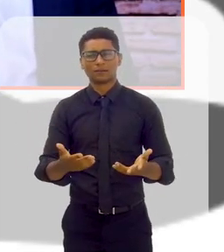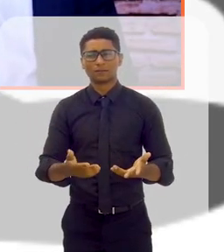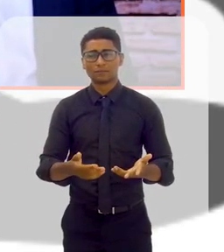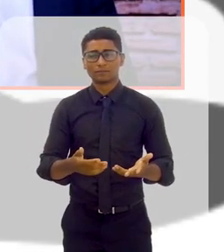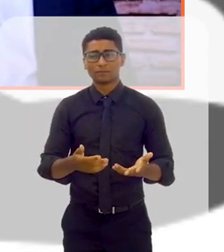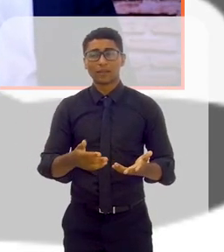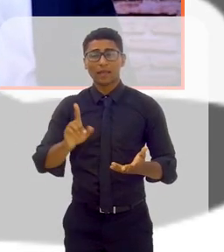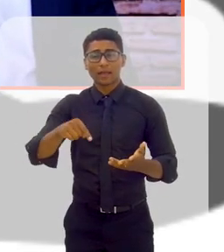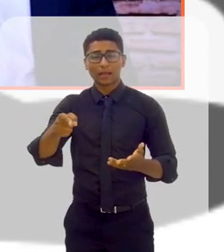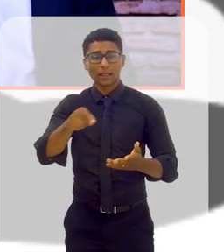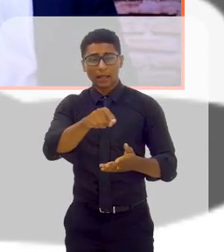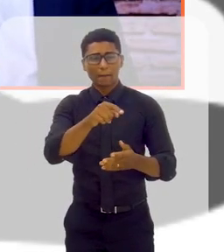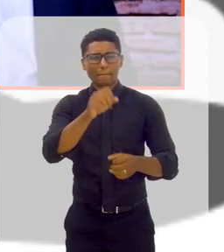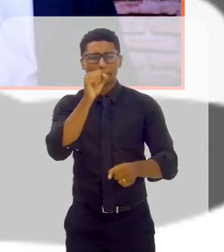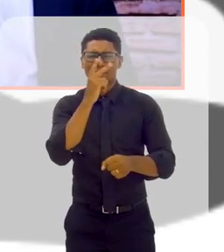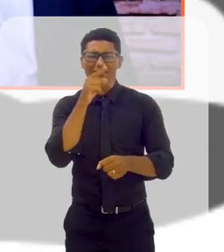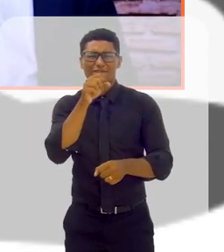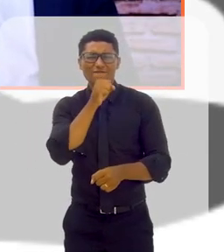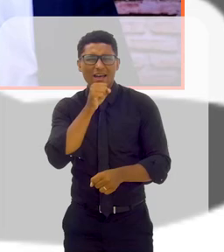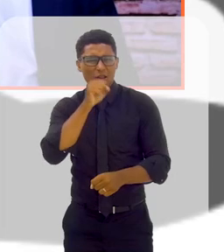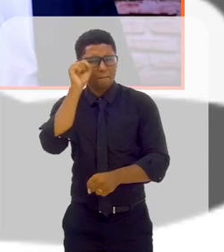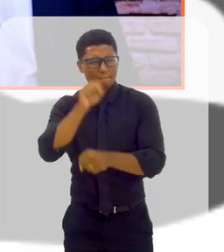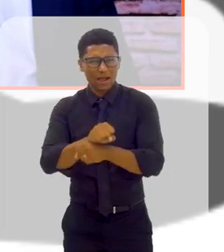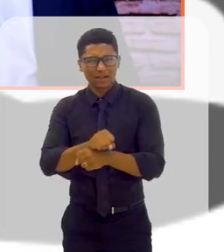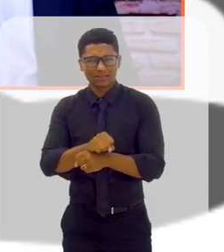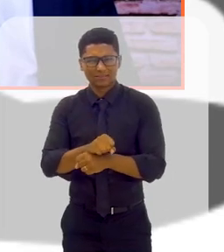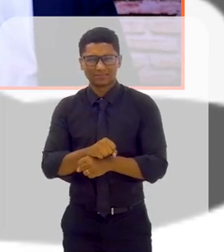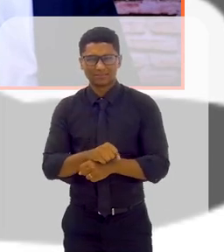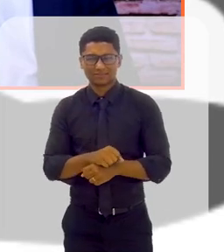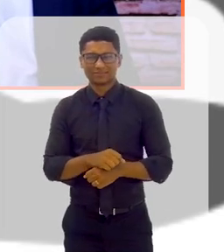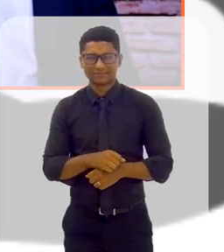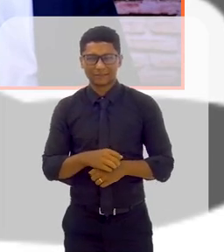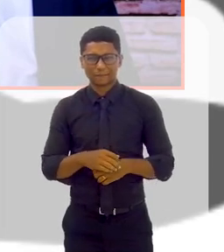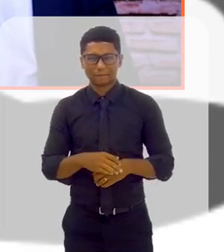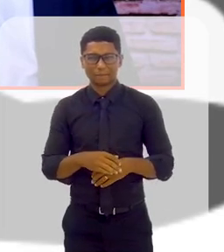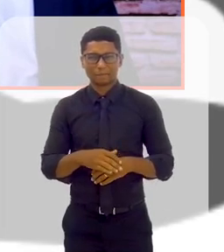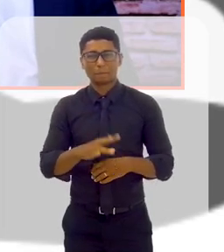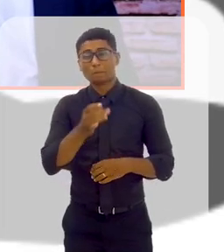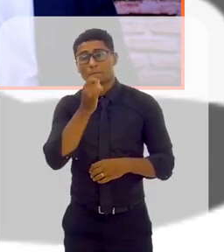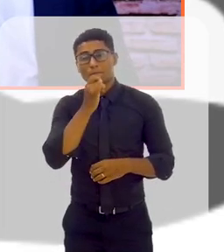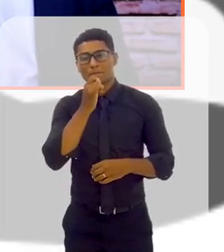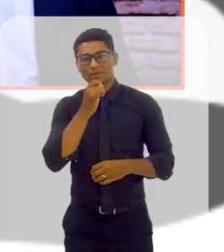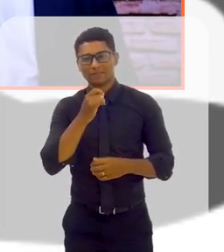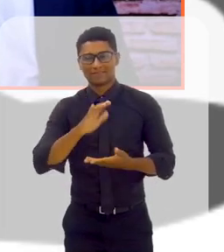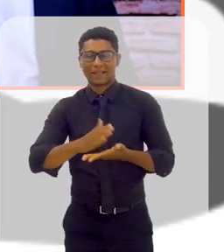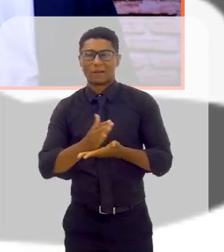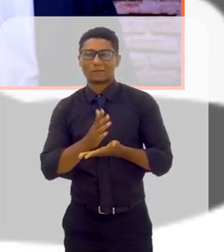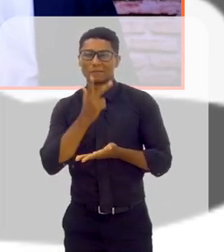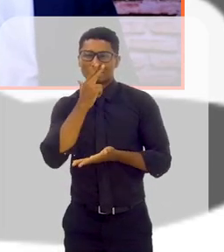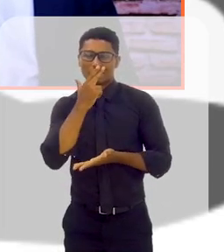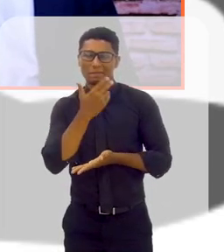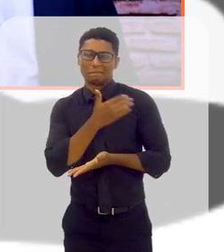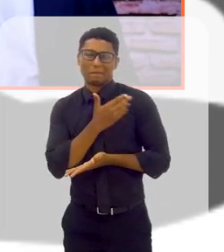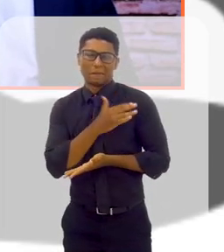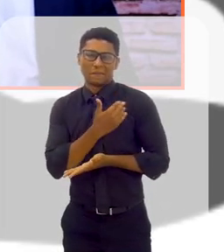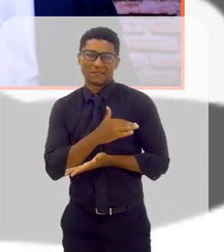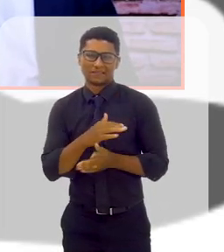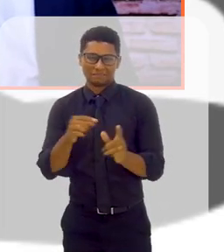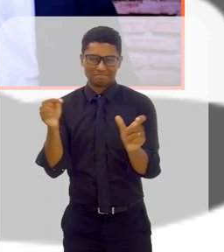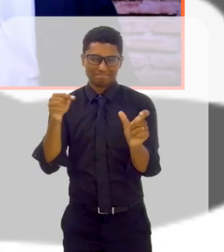eletrônicos inservíveis é quase que uma questão até semântica né porque fica assim vamos dizer o preconceito